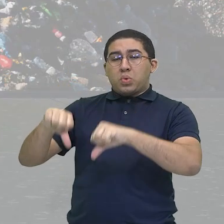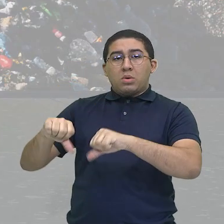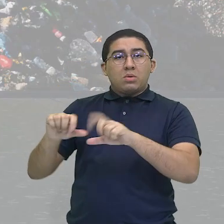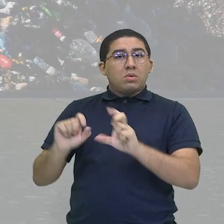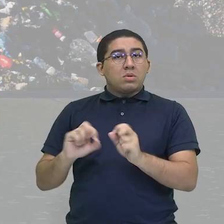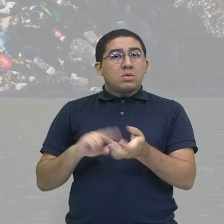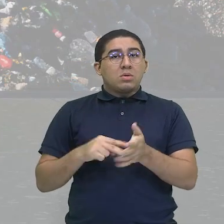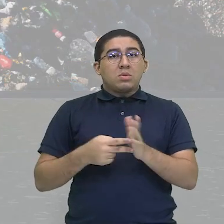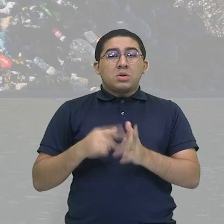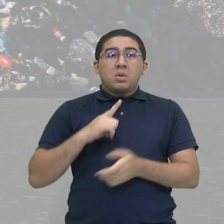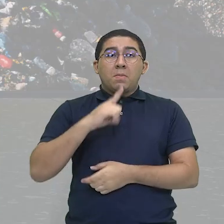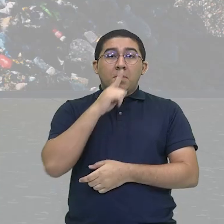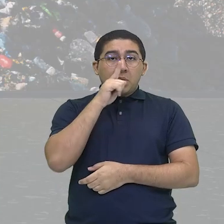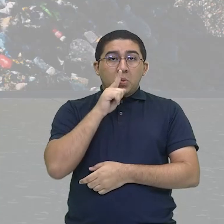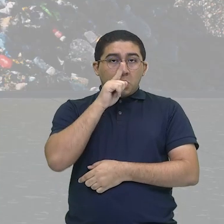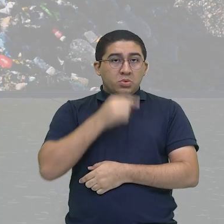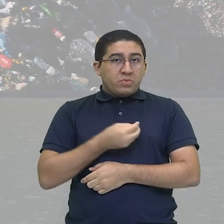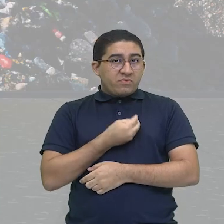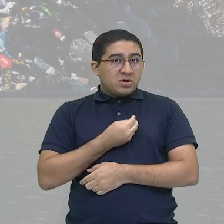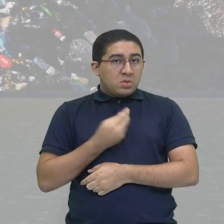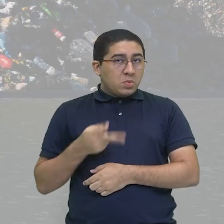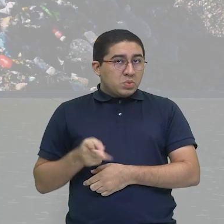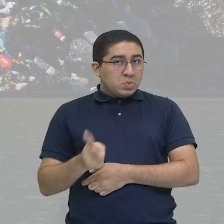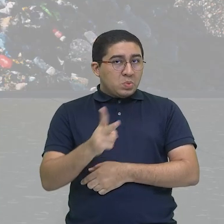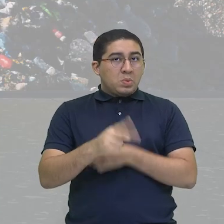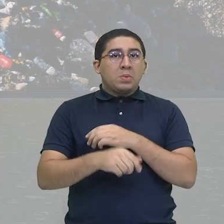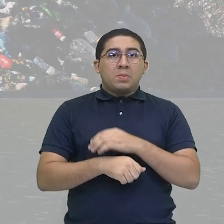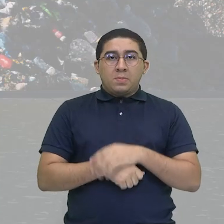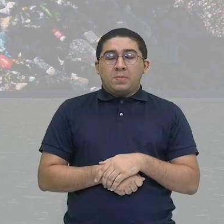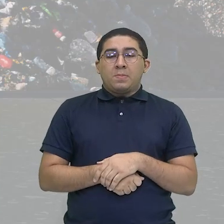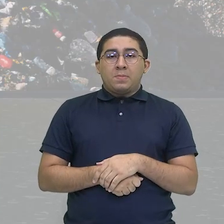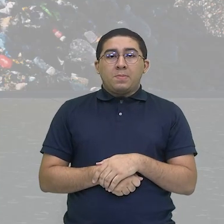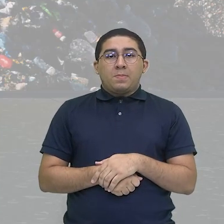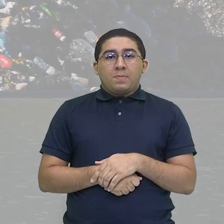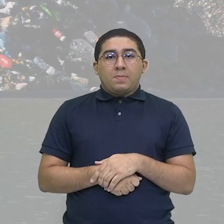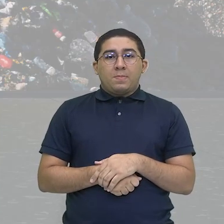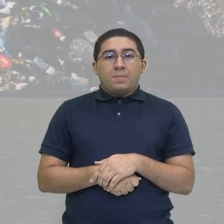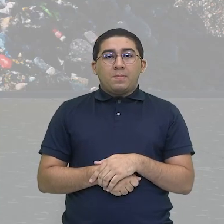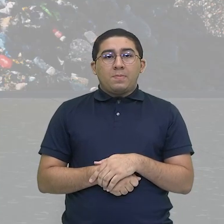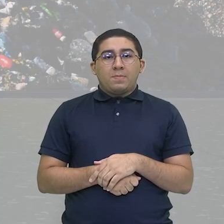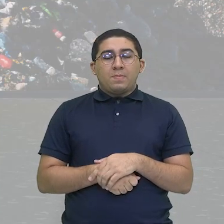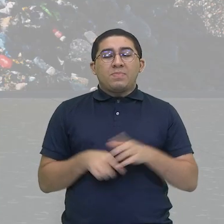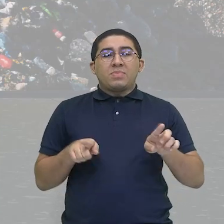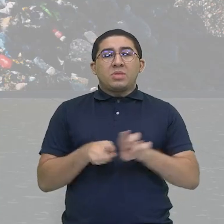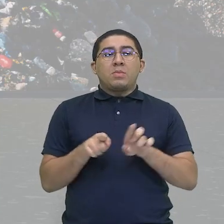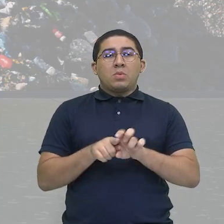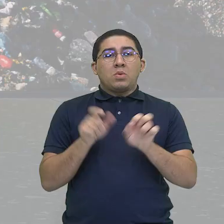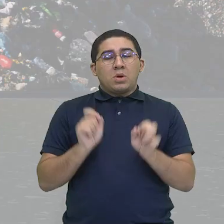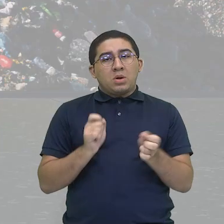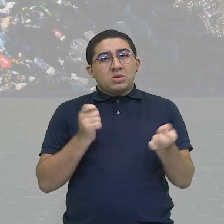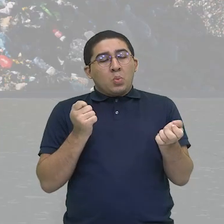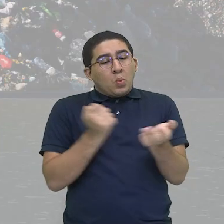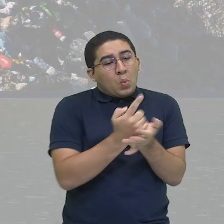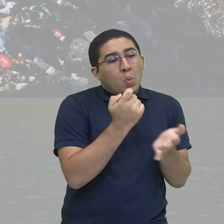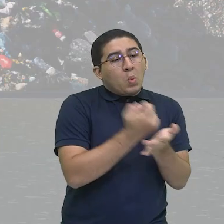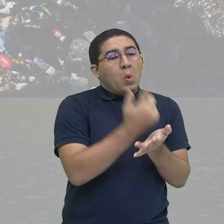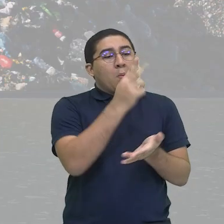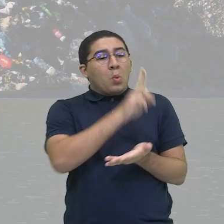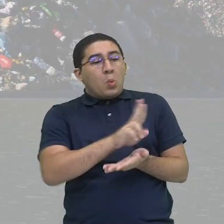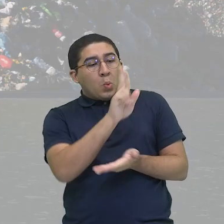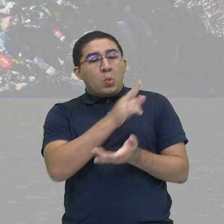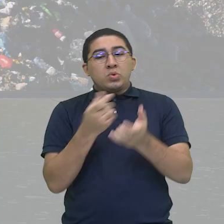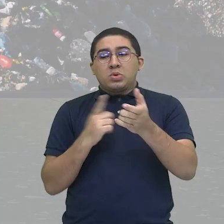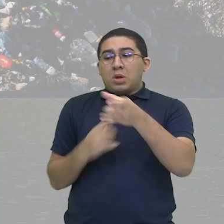perigo a sobrevivência do planeta, não é isso, professora? Exatamente. E aí, o consumo e a produção,